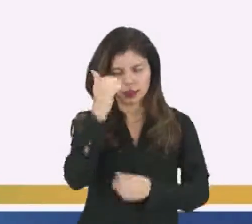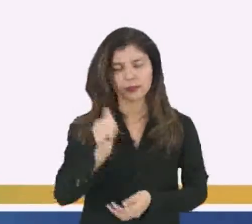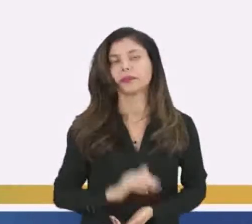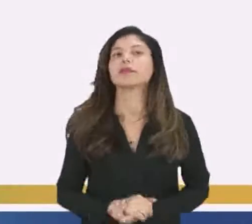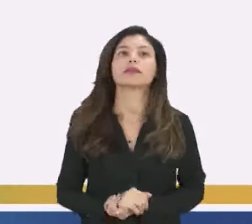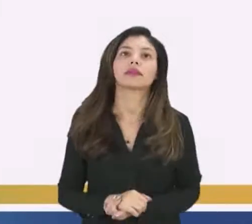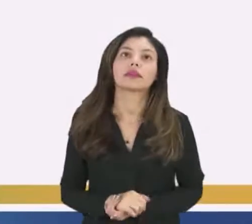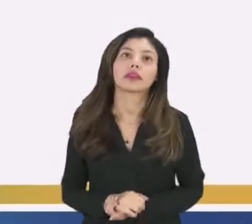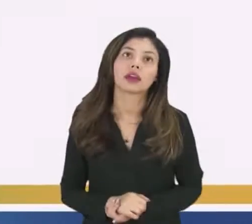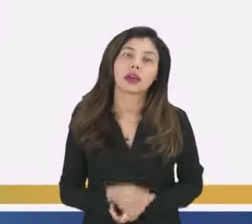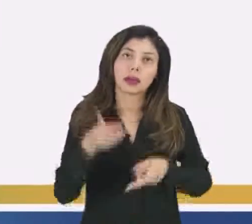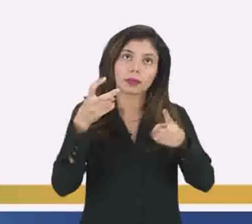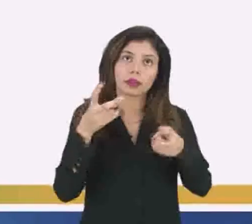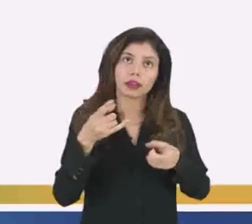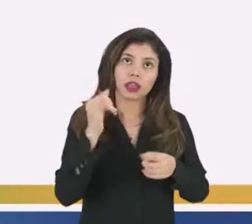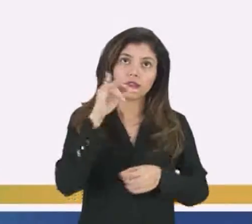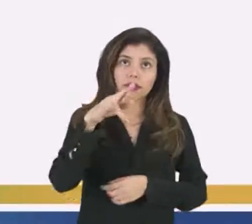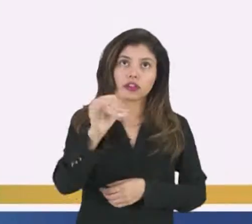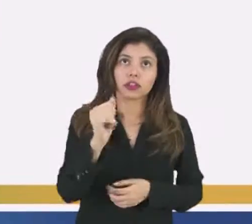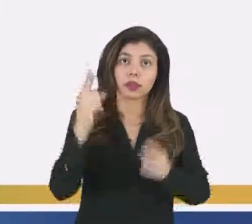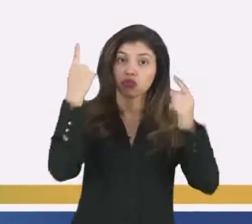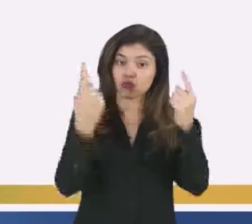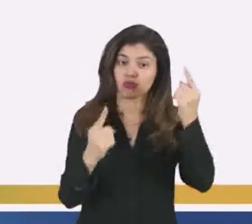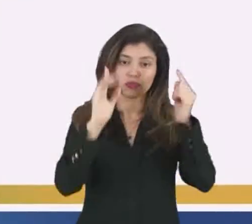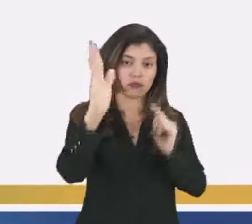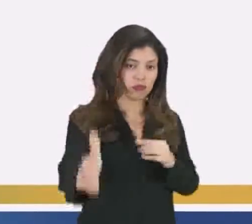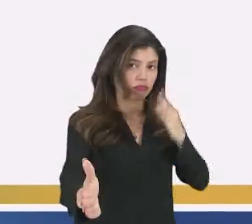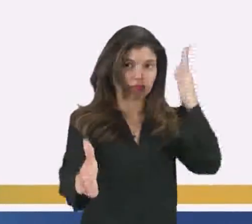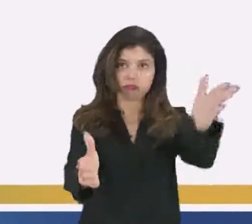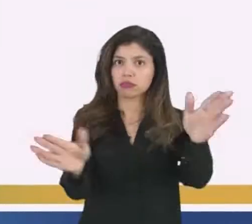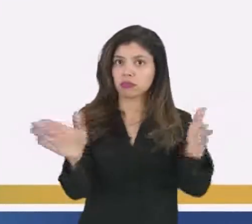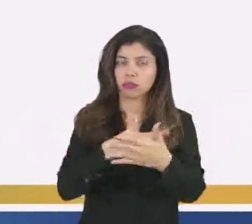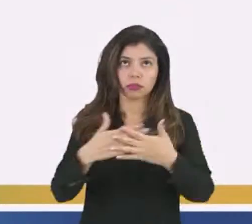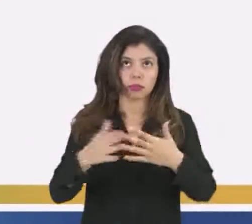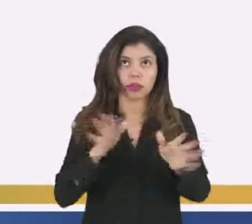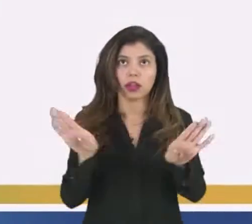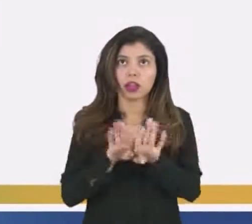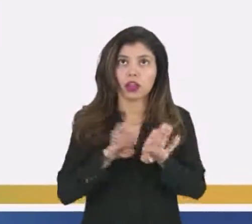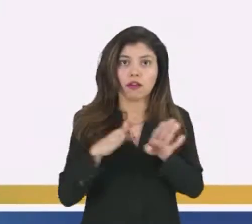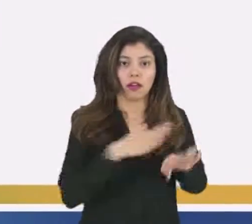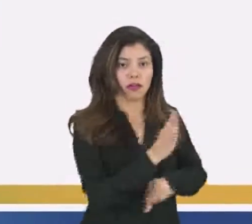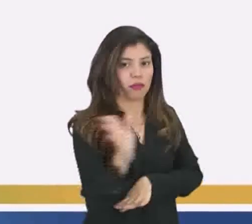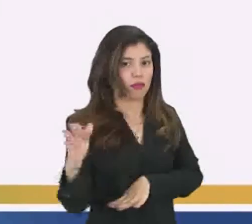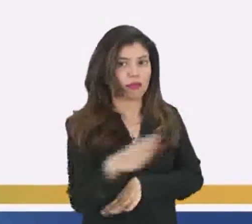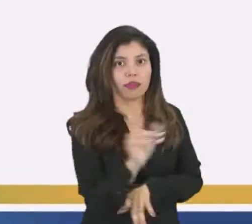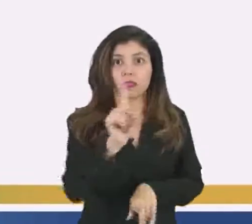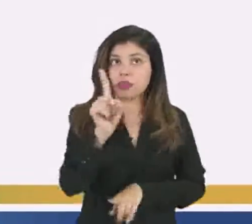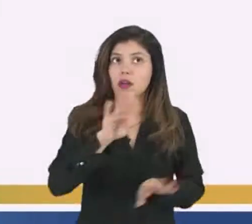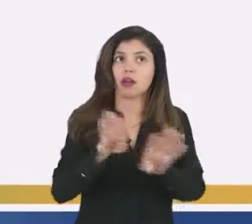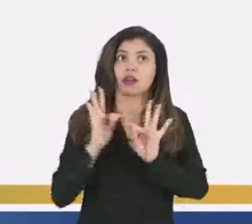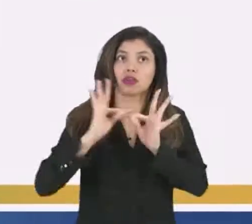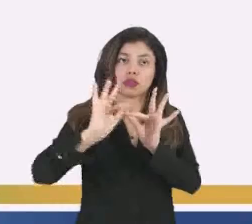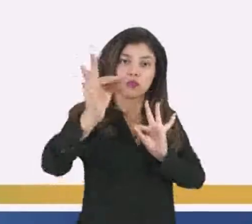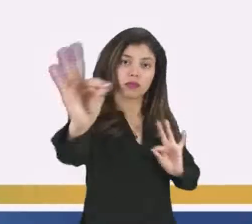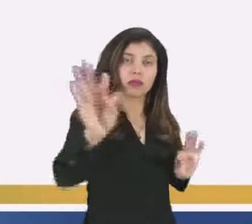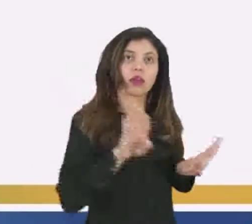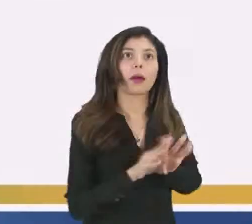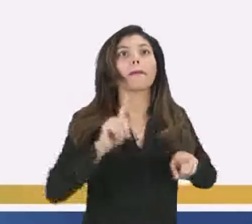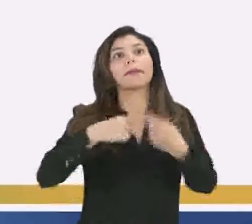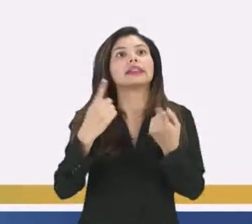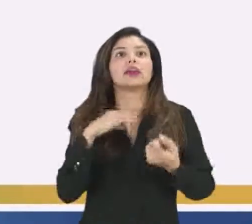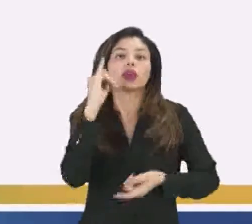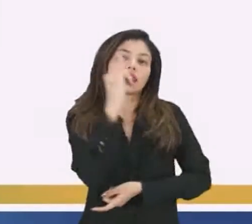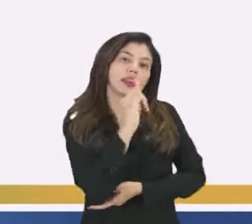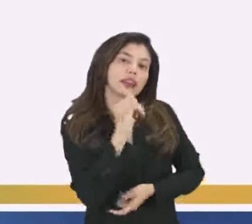né? Nós sabemos que ela é infinita para as duas direções, tá? E que, portanto, não faz curva alguma em toda a sua extensão. Agora, se eu